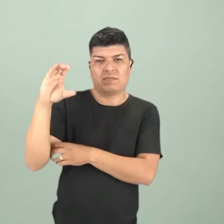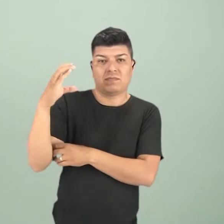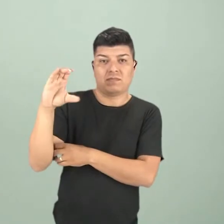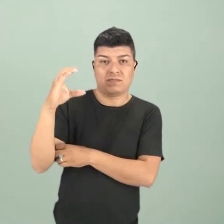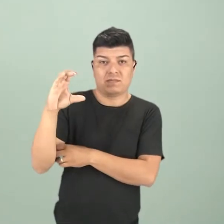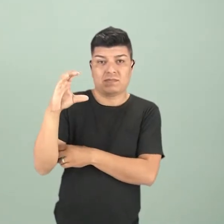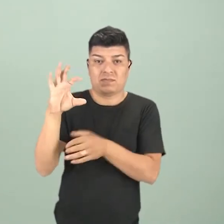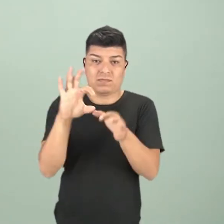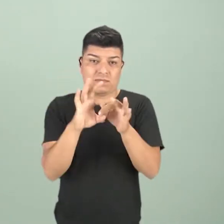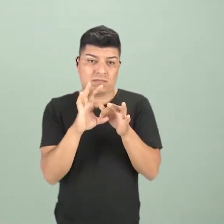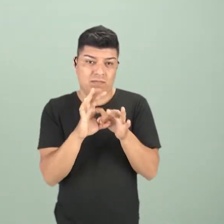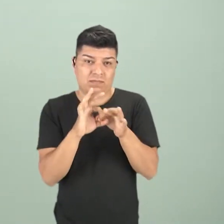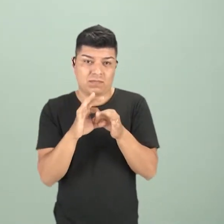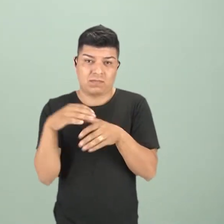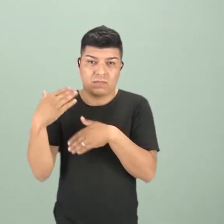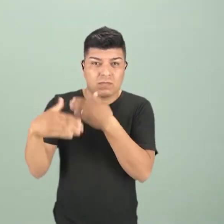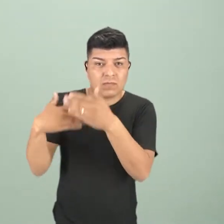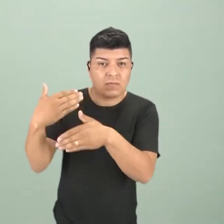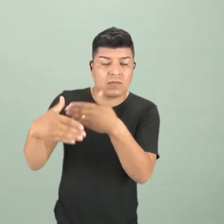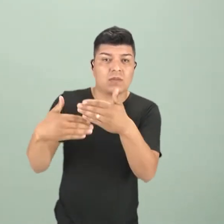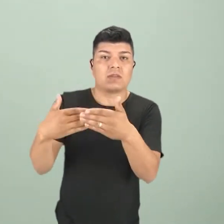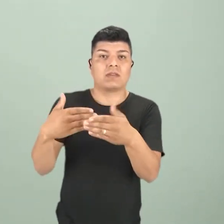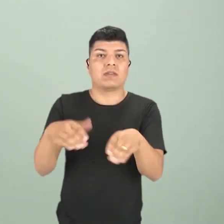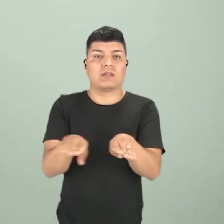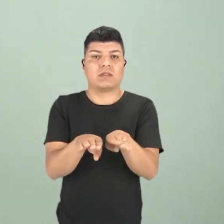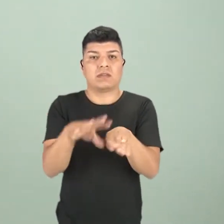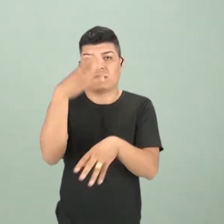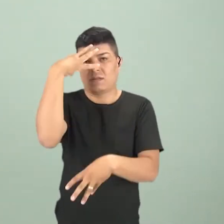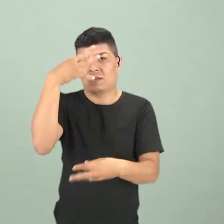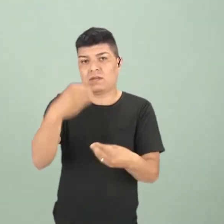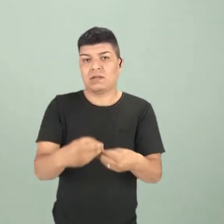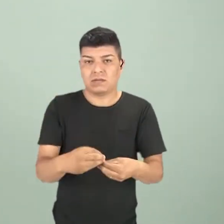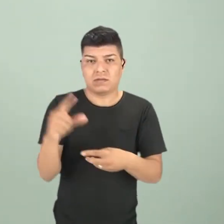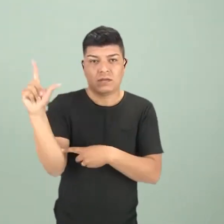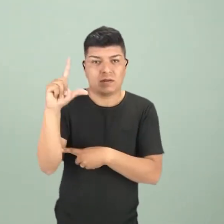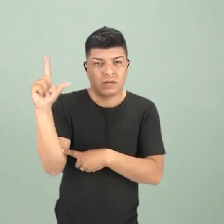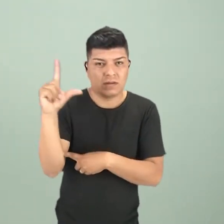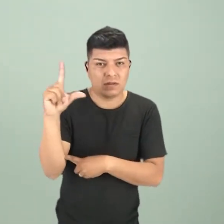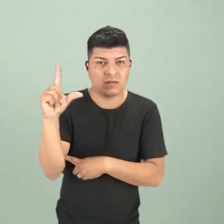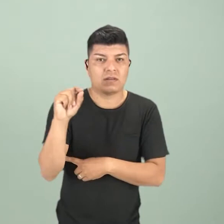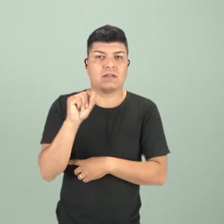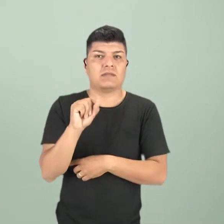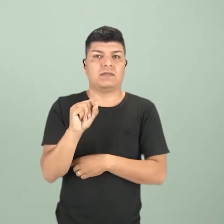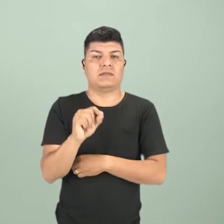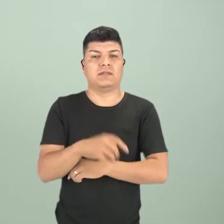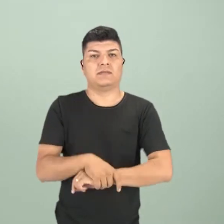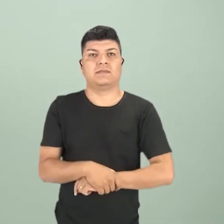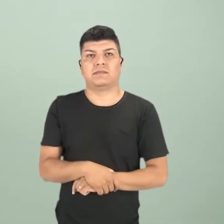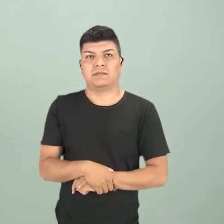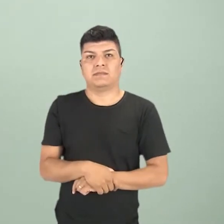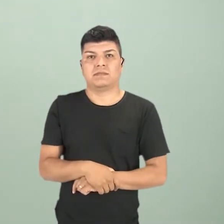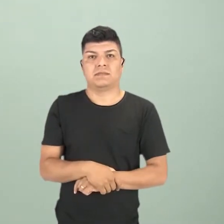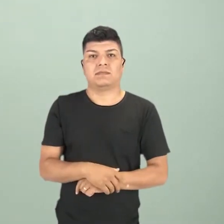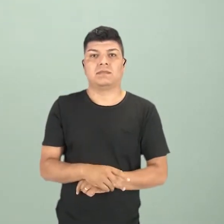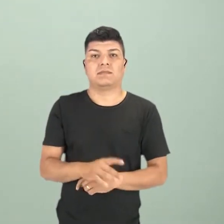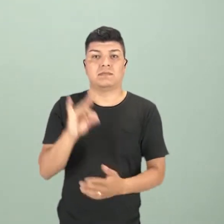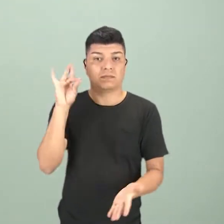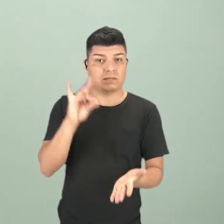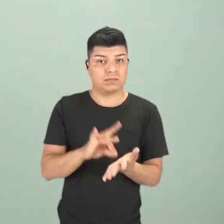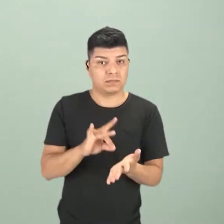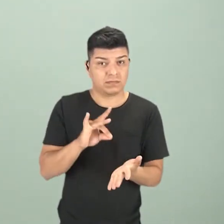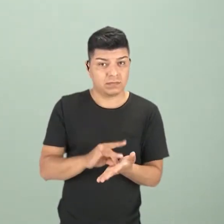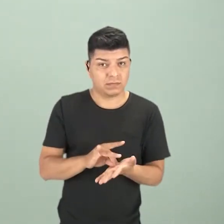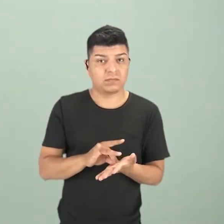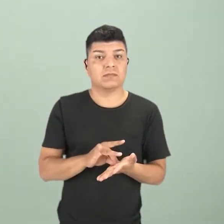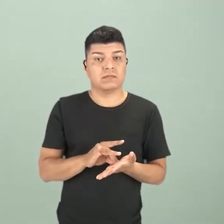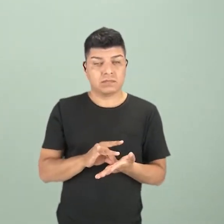se engajando nesse período. E, como vocês sabem, a literatura é uma vertente,